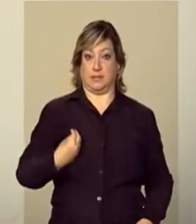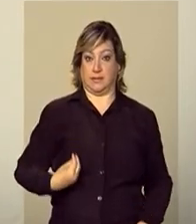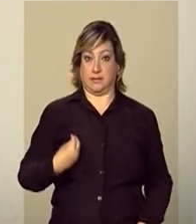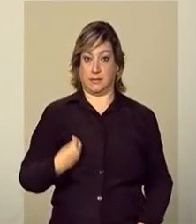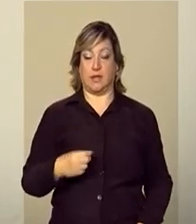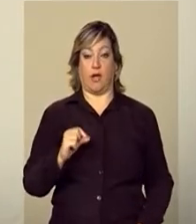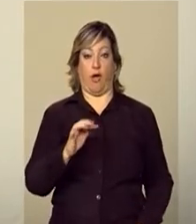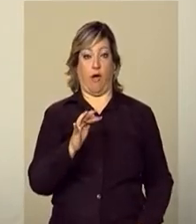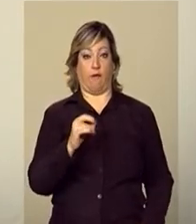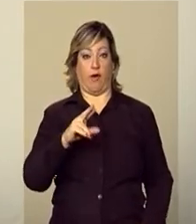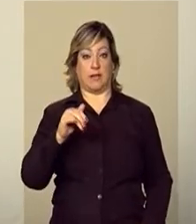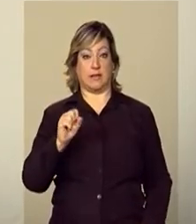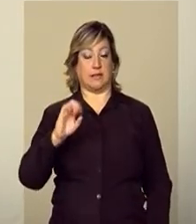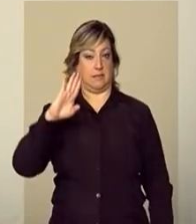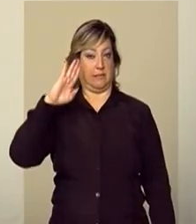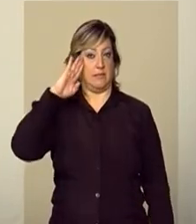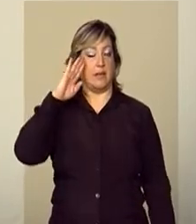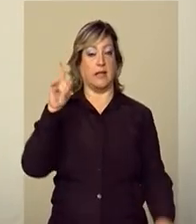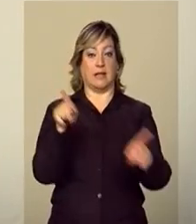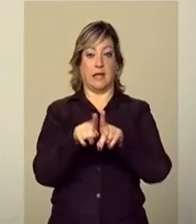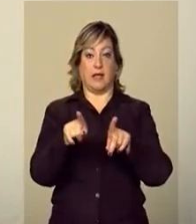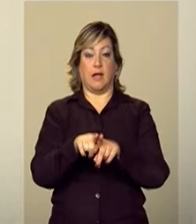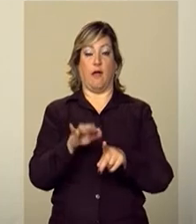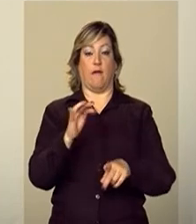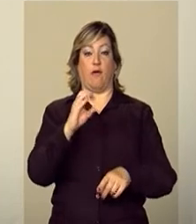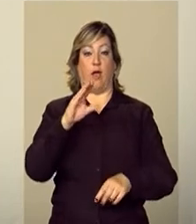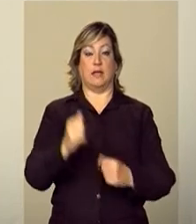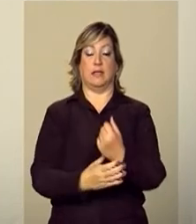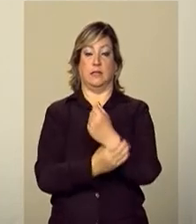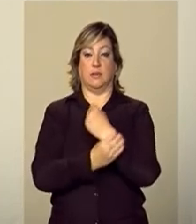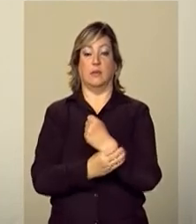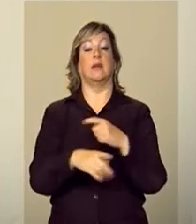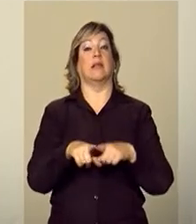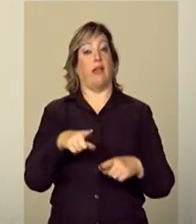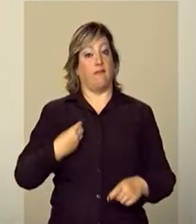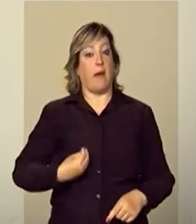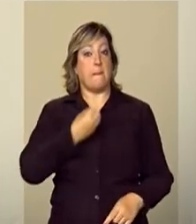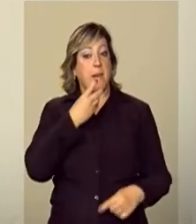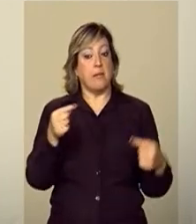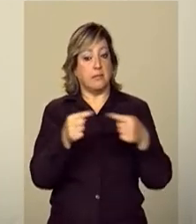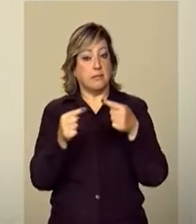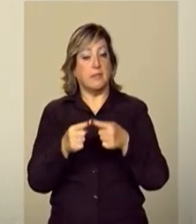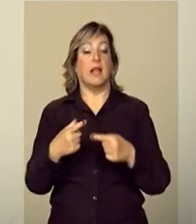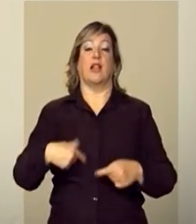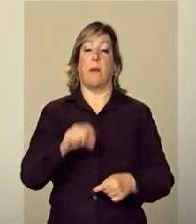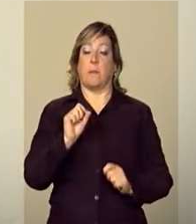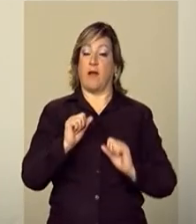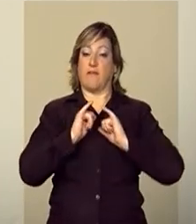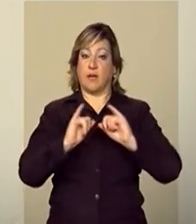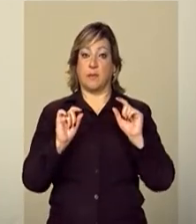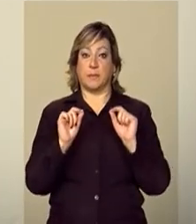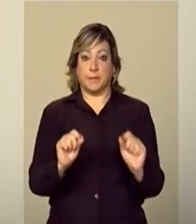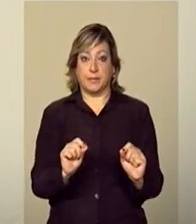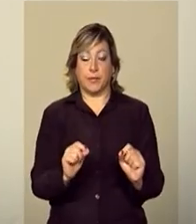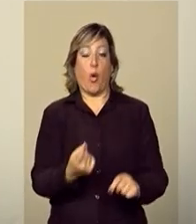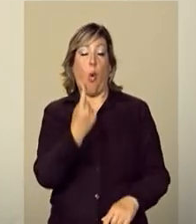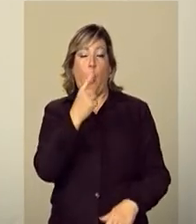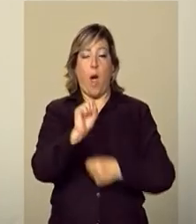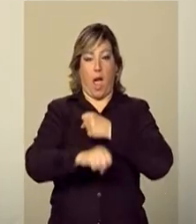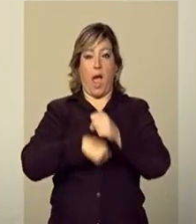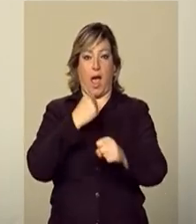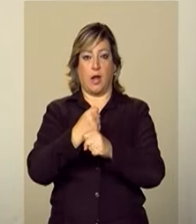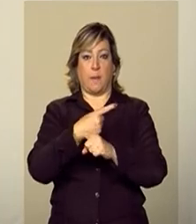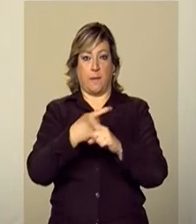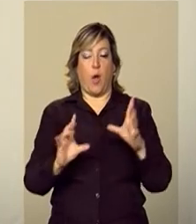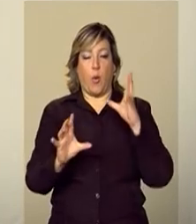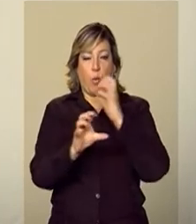Forças Armadas e das forças de segurança estão funcionando bem Luciano A gente pode te dar um galo em um ano e